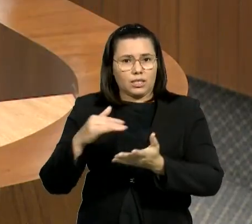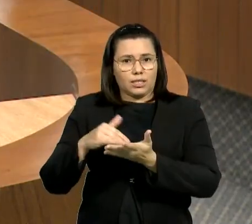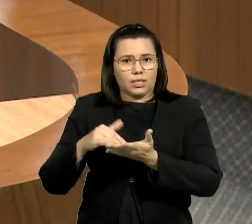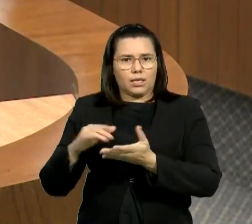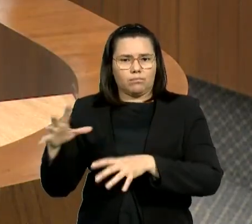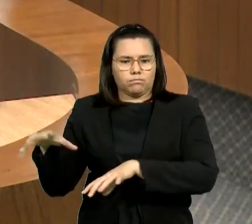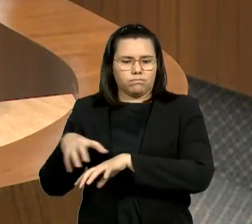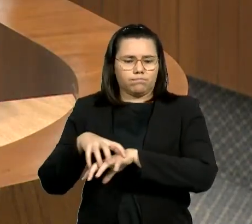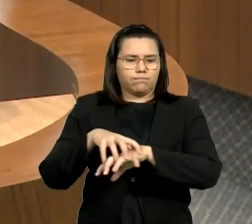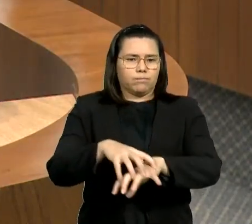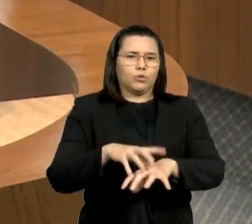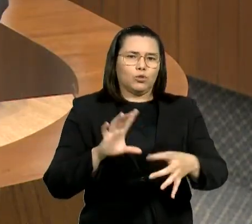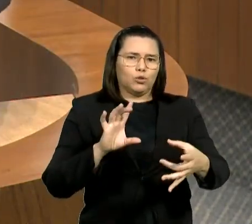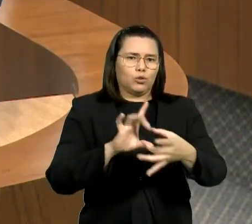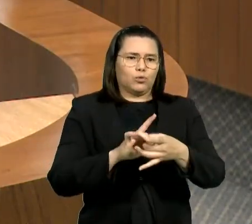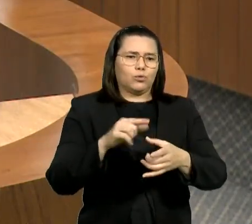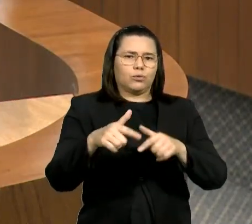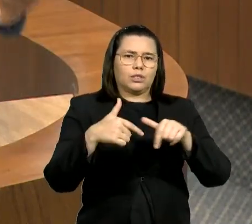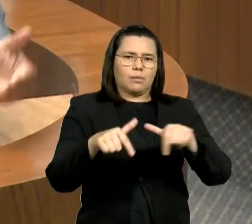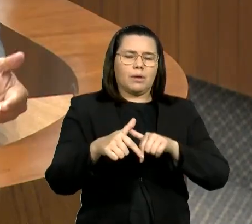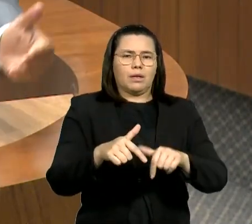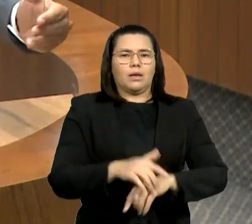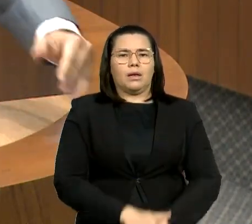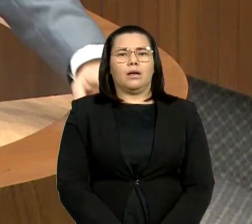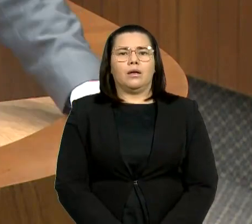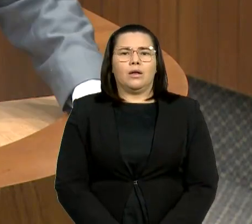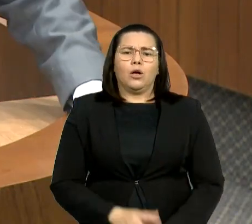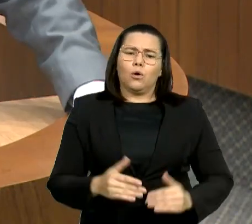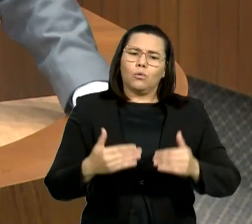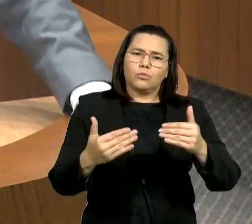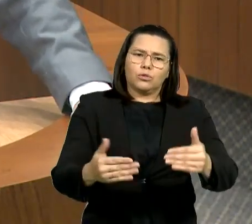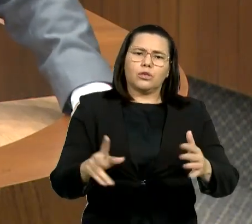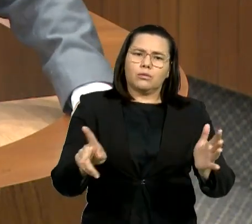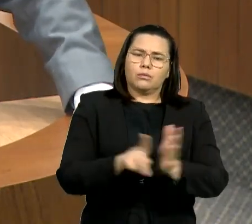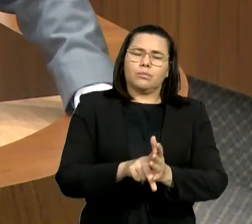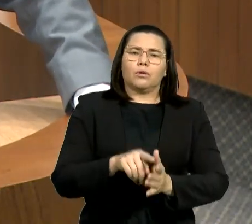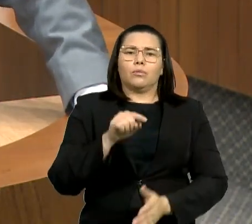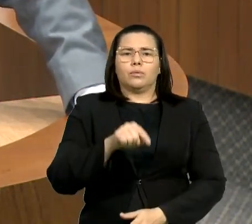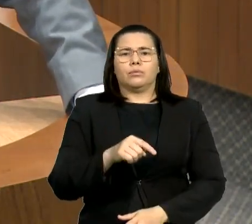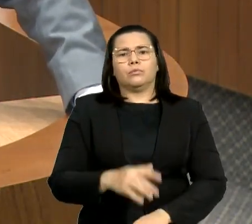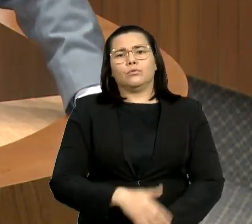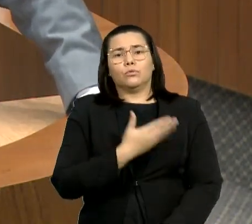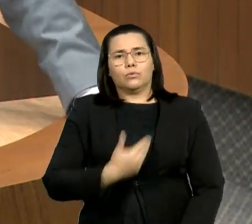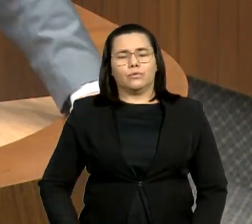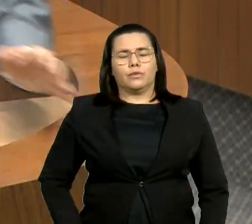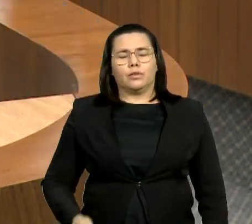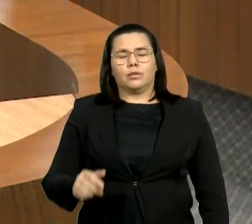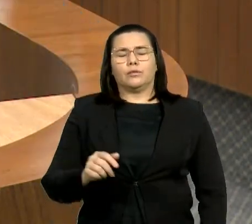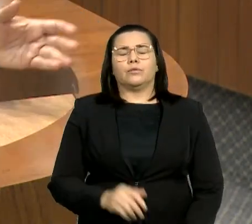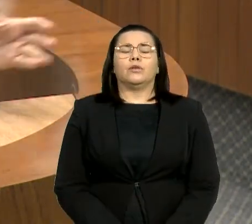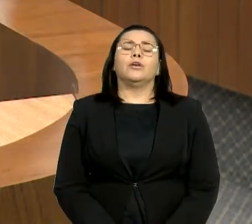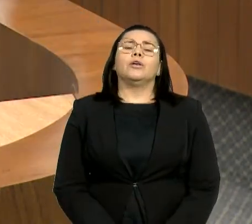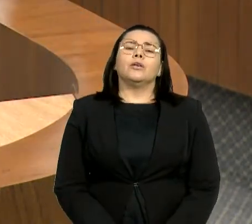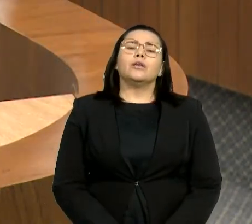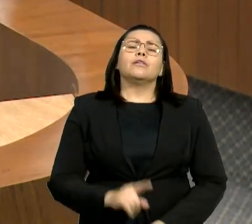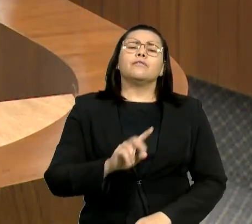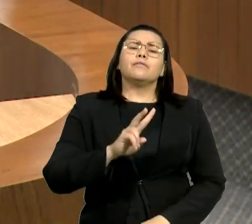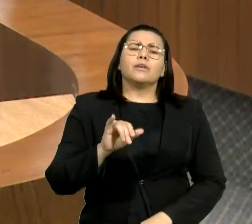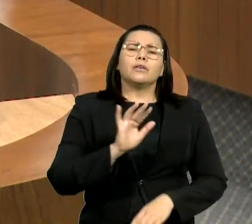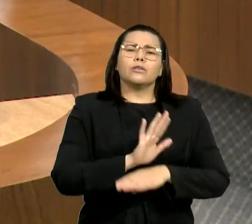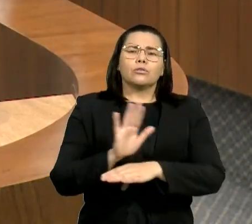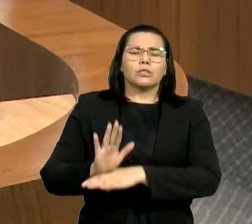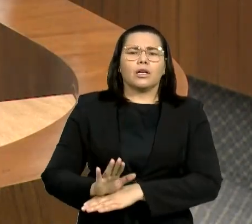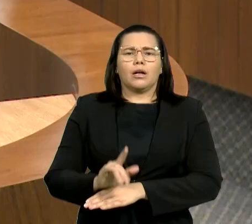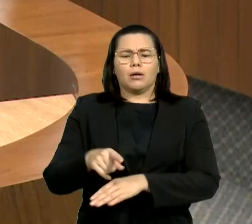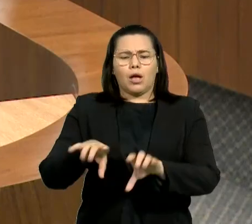justamente somar esforços e levar o desenvolvimento para aquelas comunidades. De fato, esta casa não